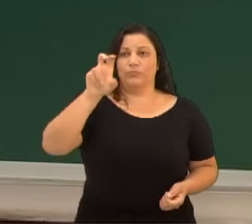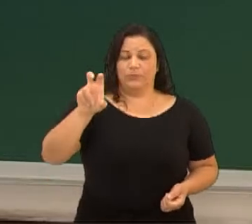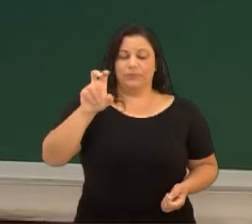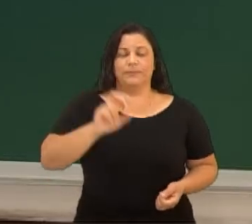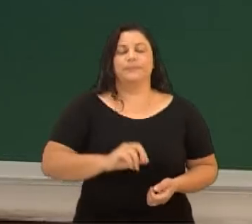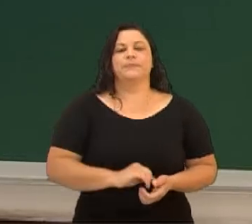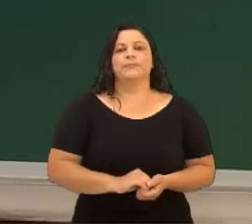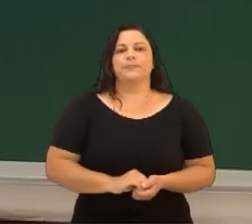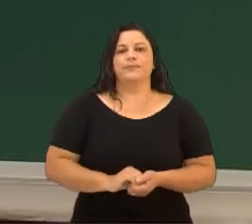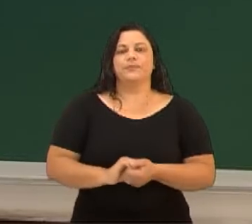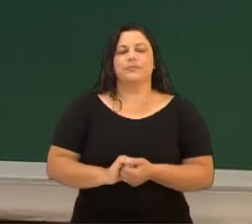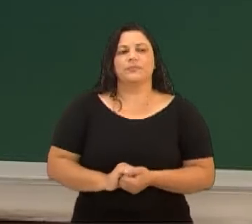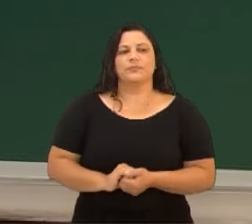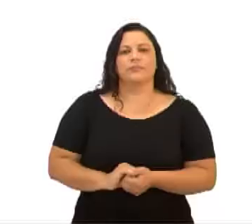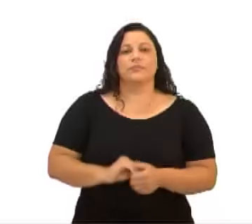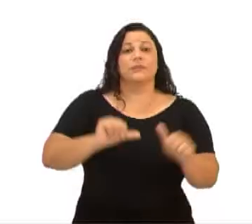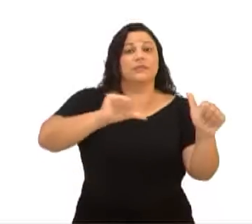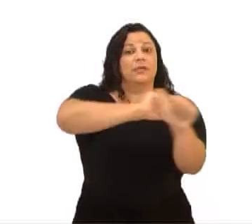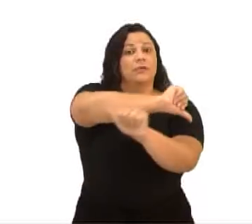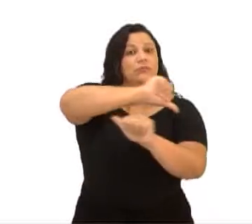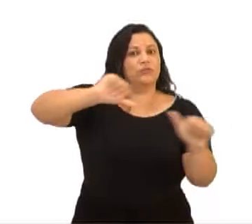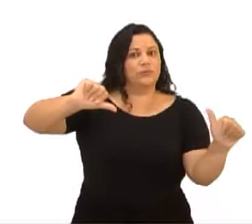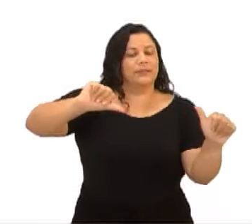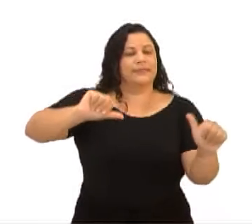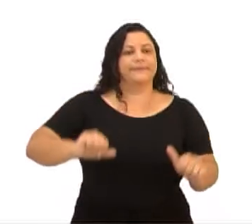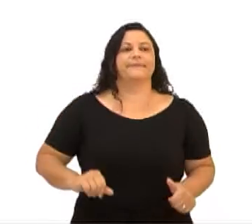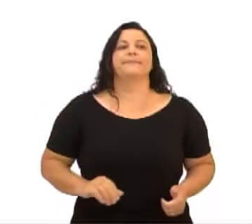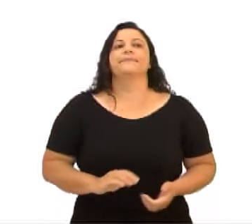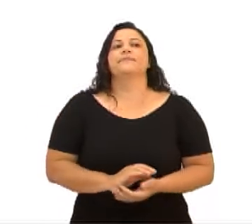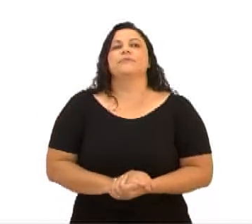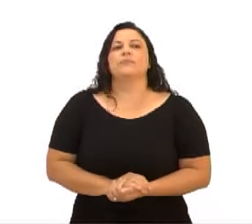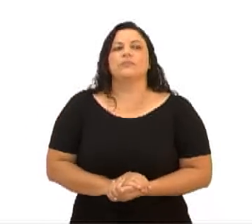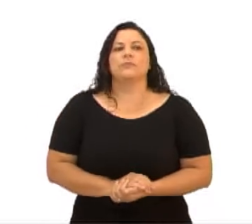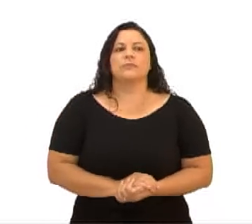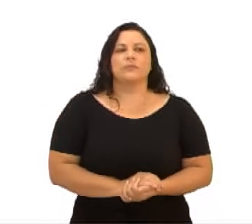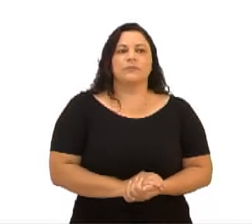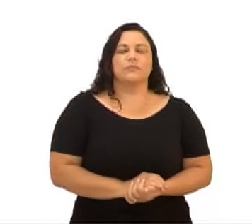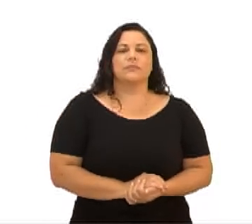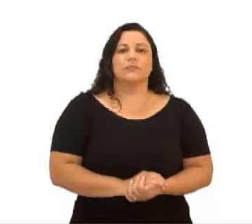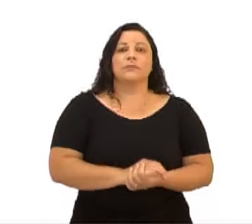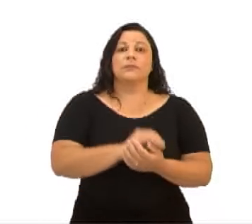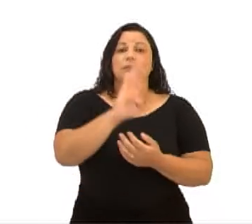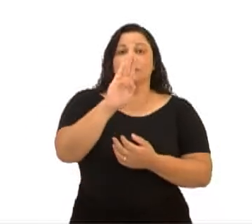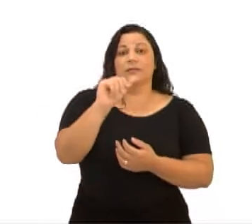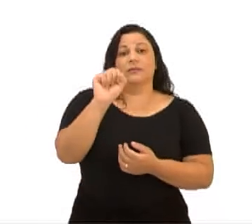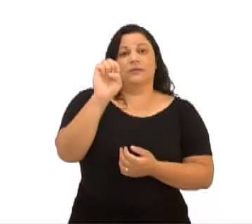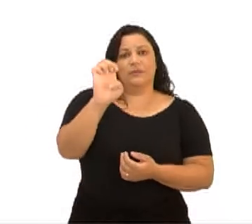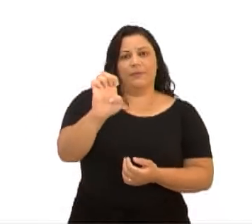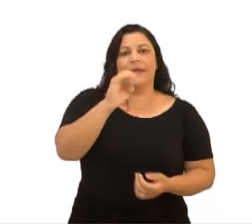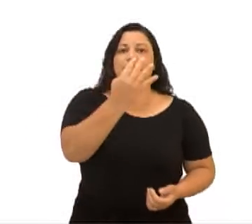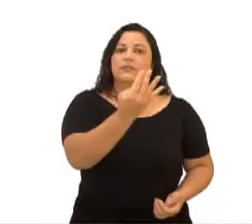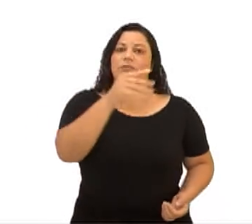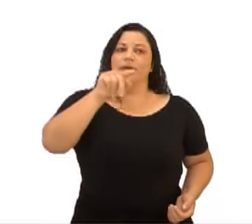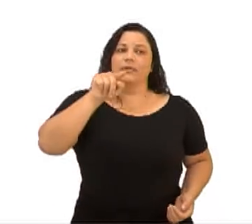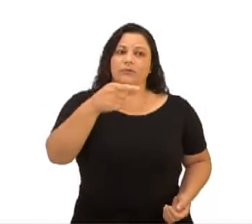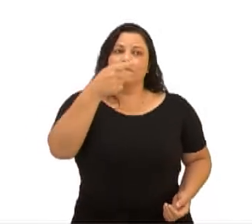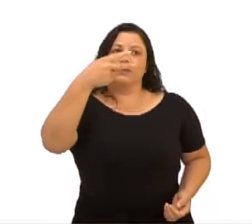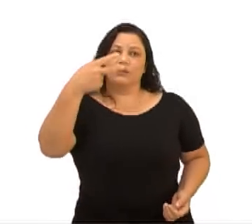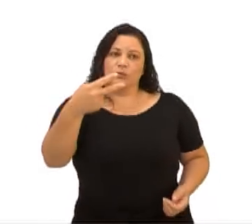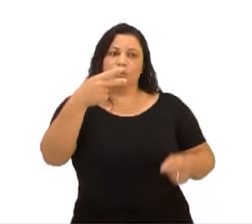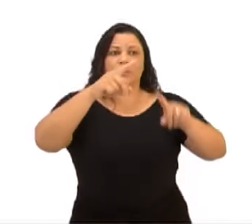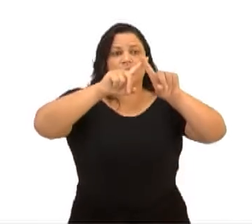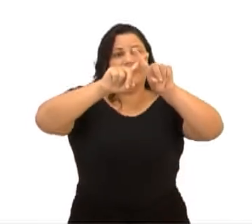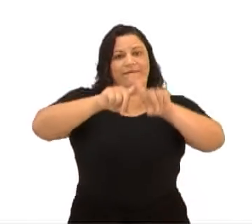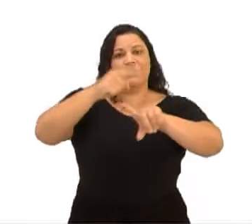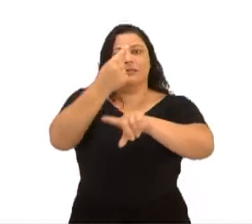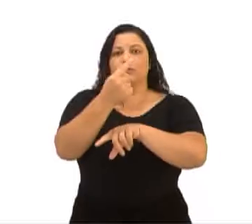na fórmula e calculando, olha o que a gente vai ter lá, ó. A prof colocou o valor da base, 4,2, vezes o valor